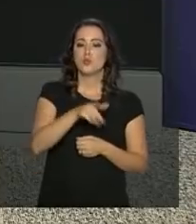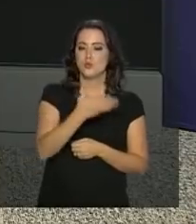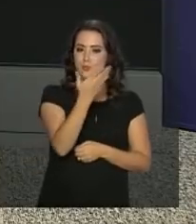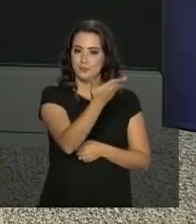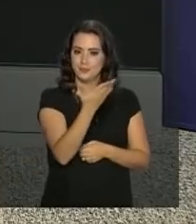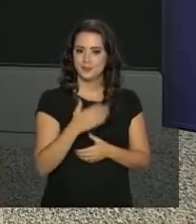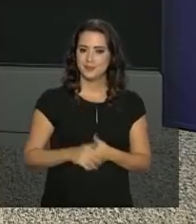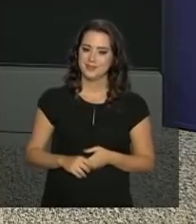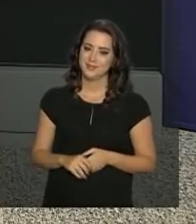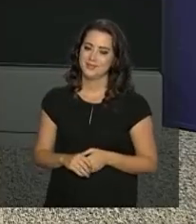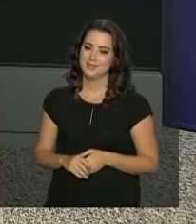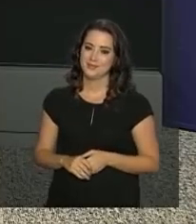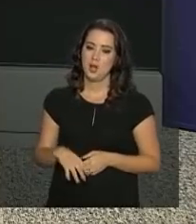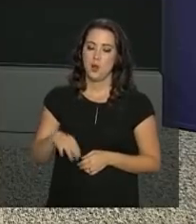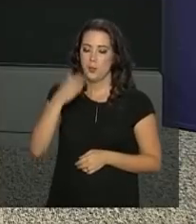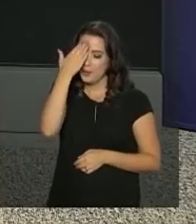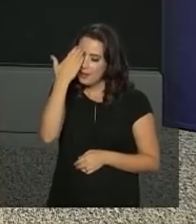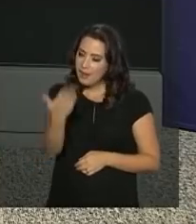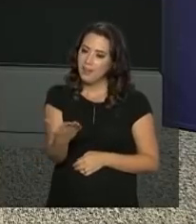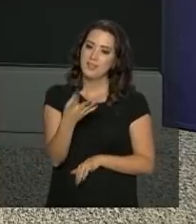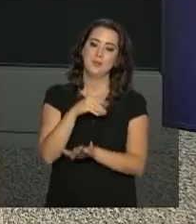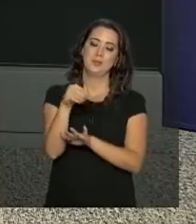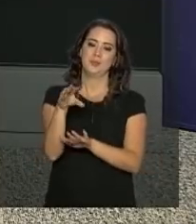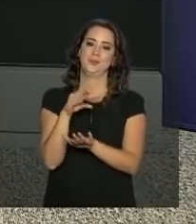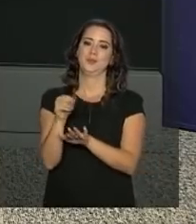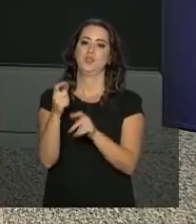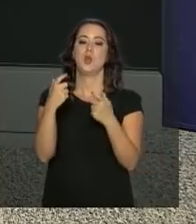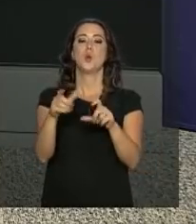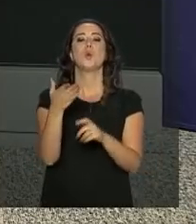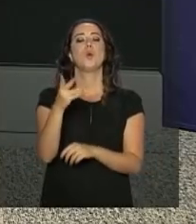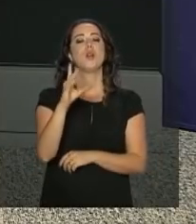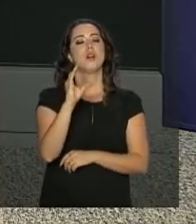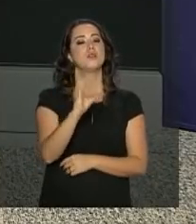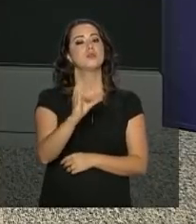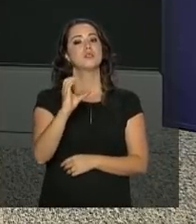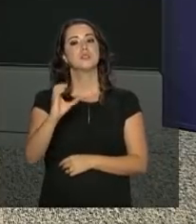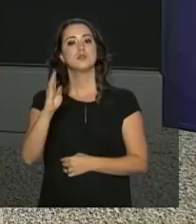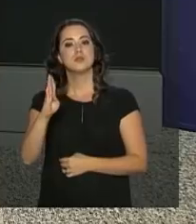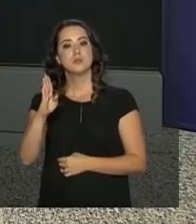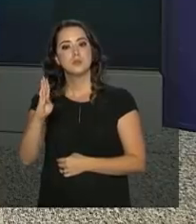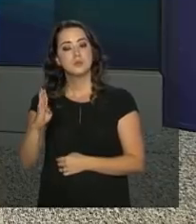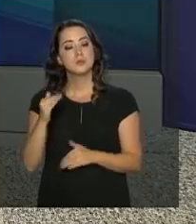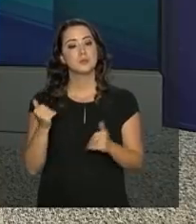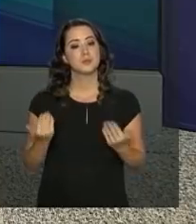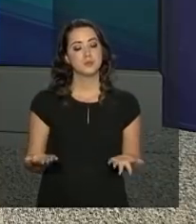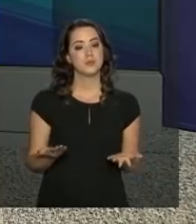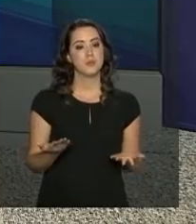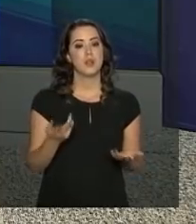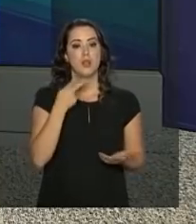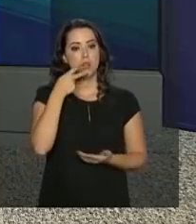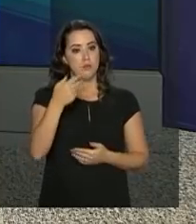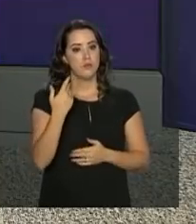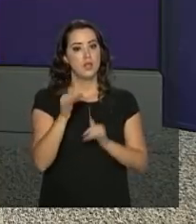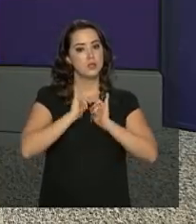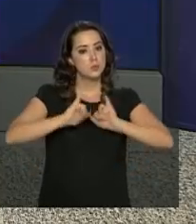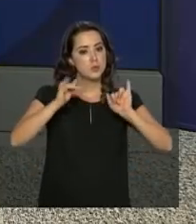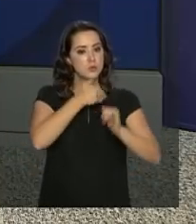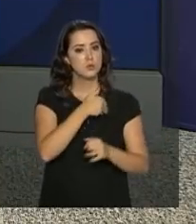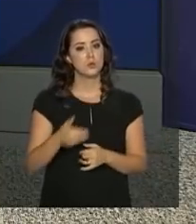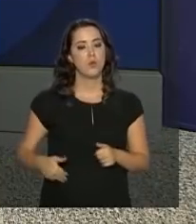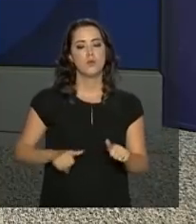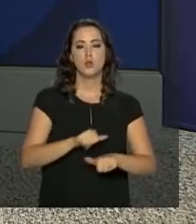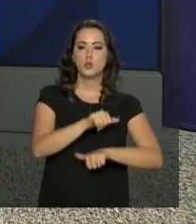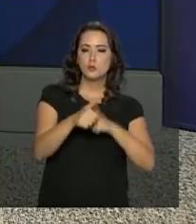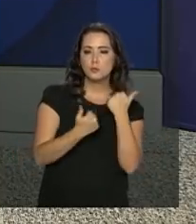você. Obrigada, Daniele, pelas informações aí do Centro Cultural Banco do Brasil. E ainda sobre os anúncios do governo